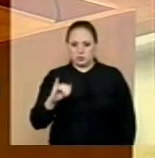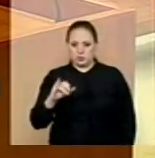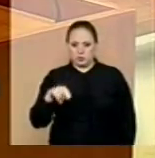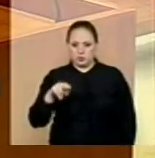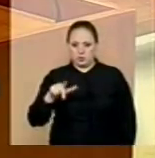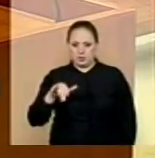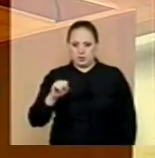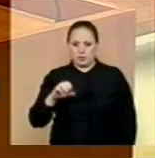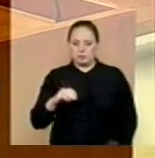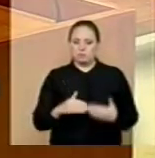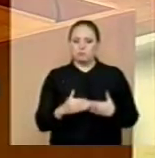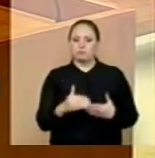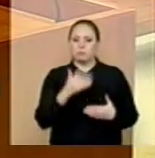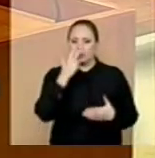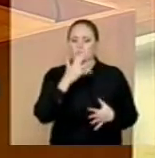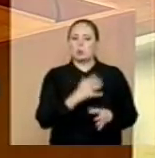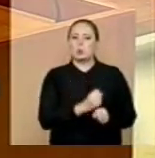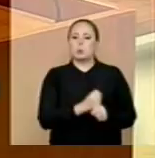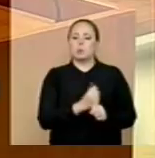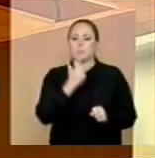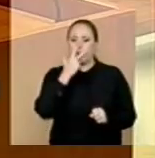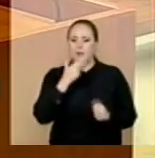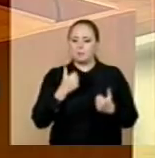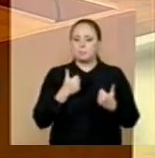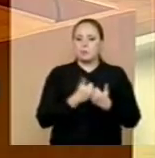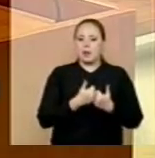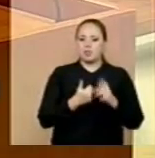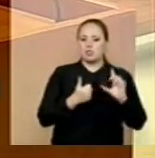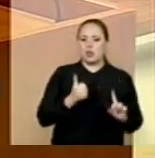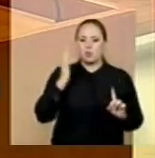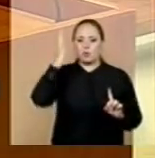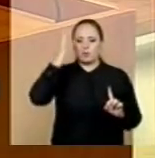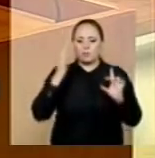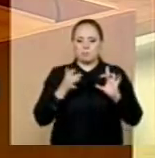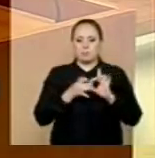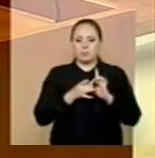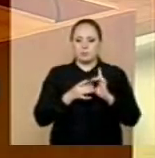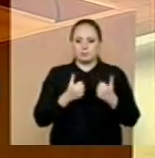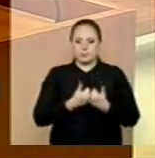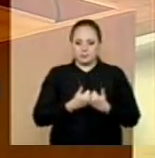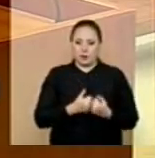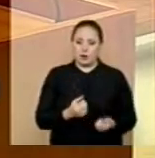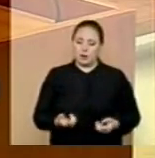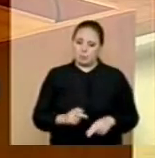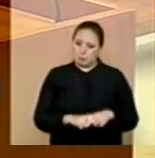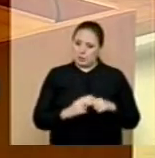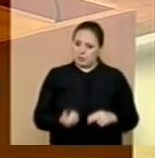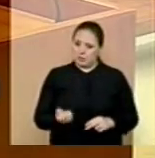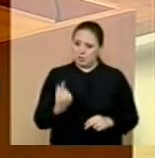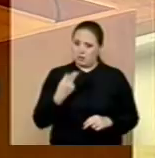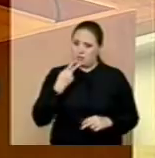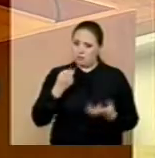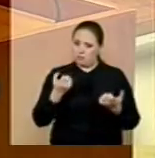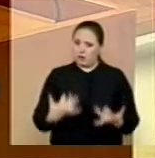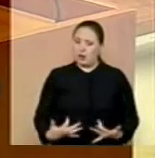vertentes filosóficas para reaproximar o direito da filosofia. Por isso que não nos causa estranheza falarmos